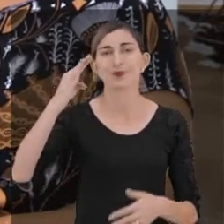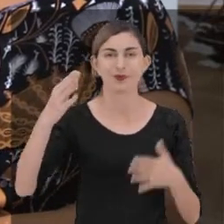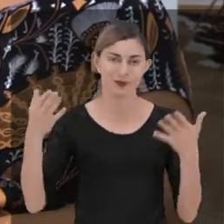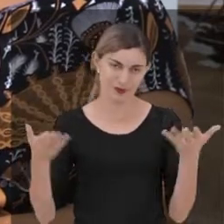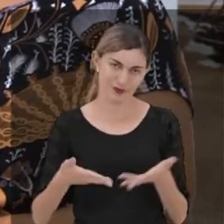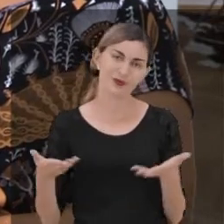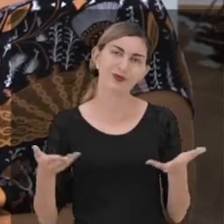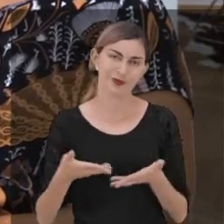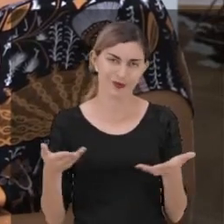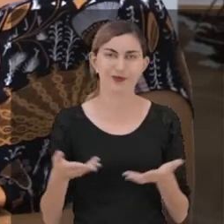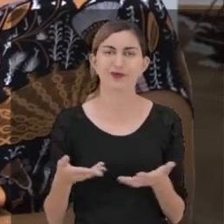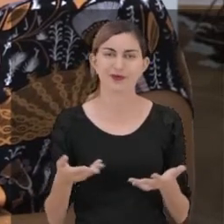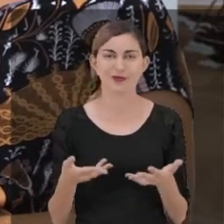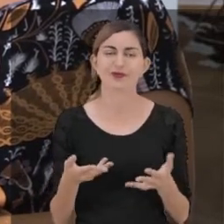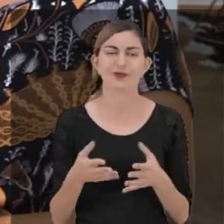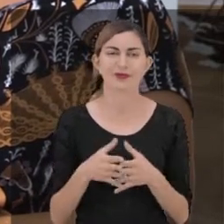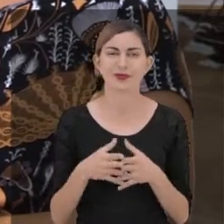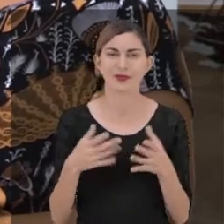esse quadro